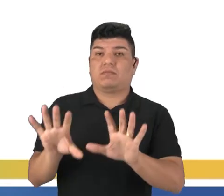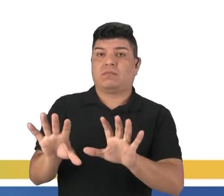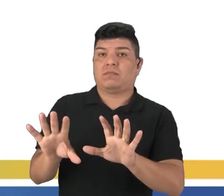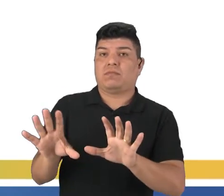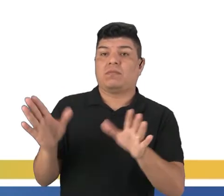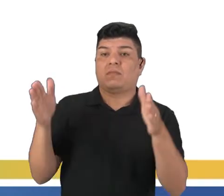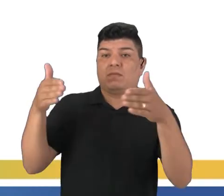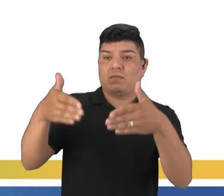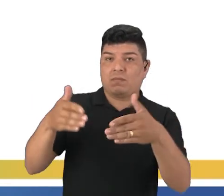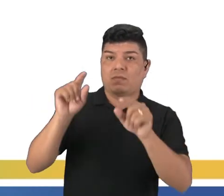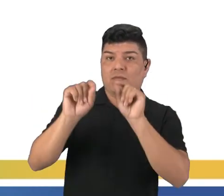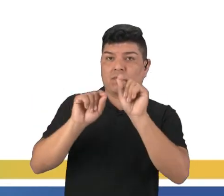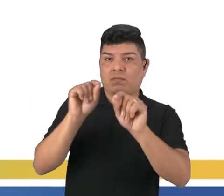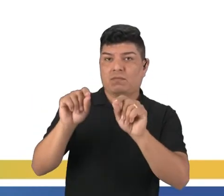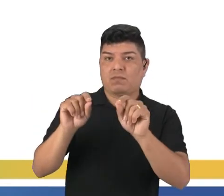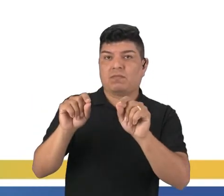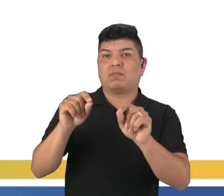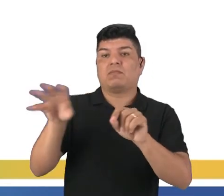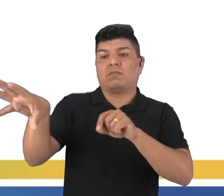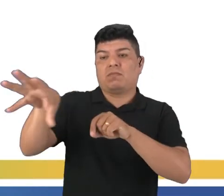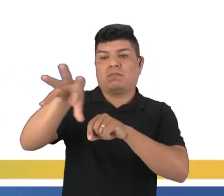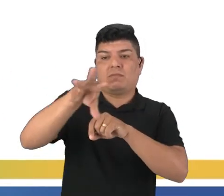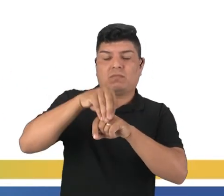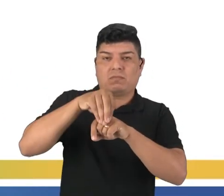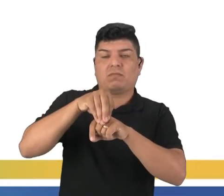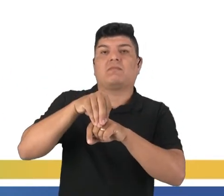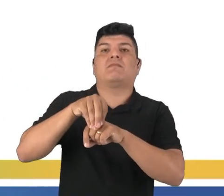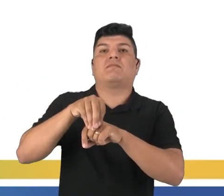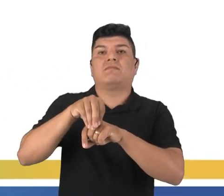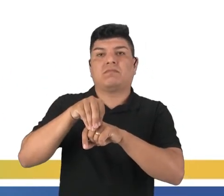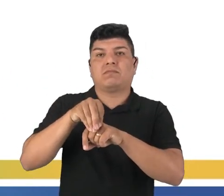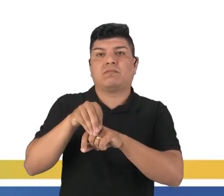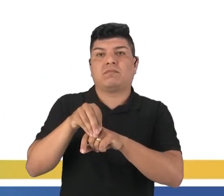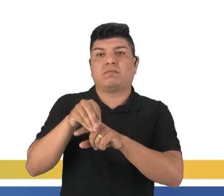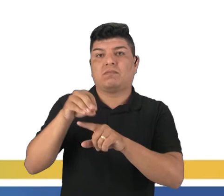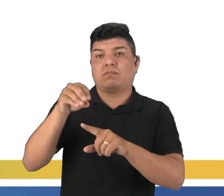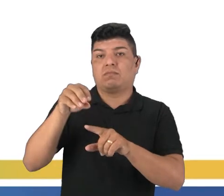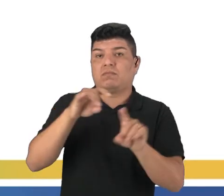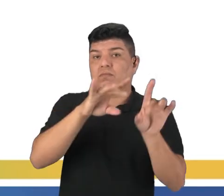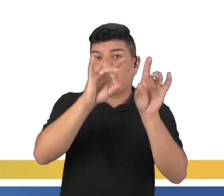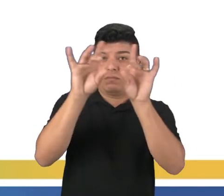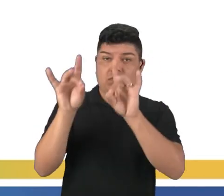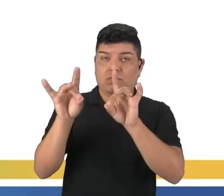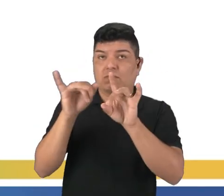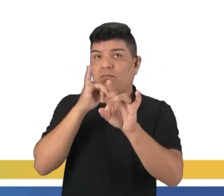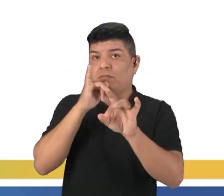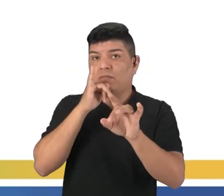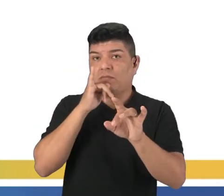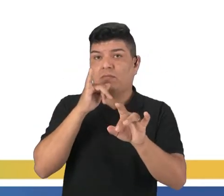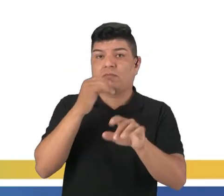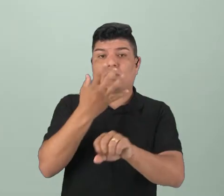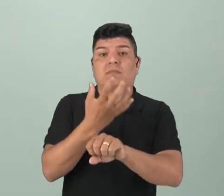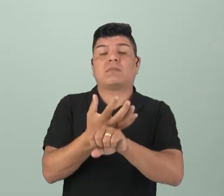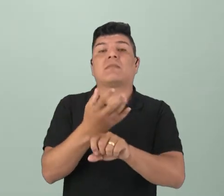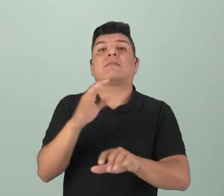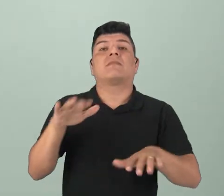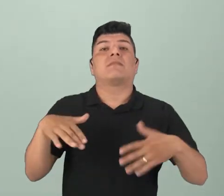mais voltado para uma área do conhecimento. Se você vai falar sobre, por exemplo, na